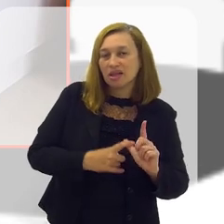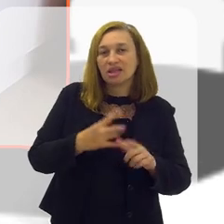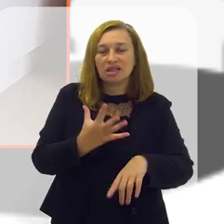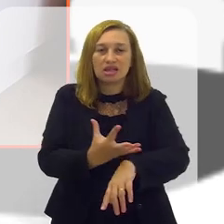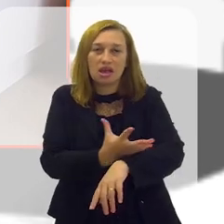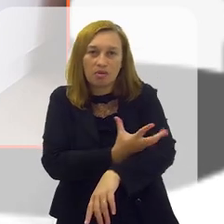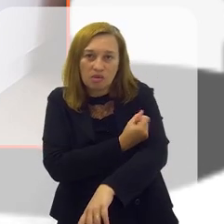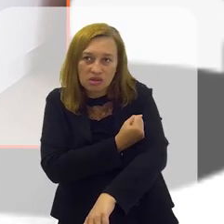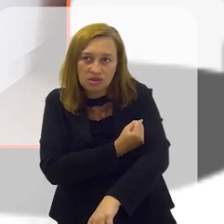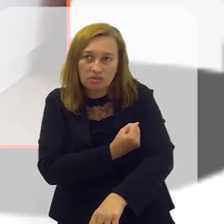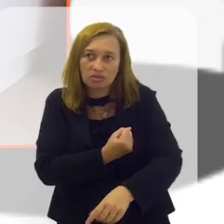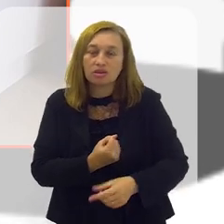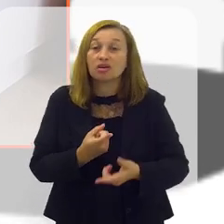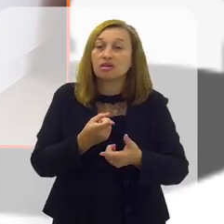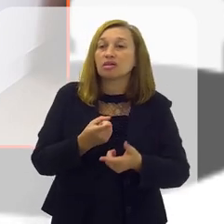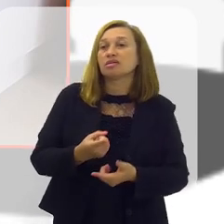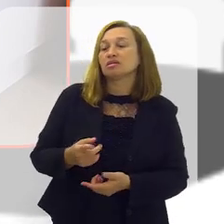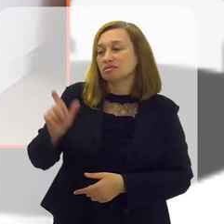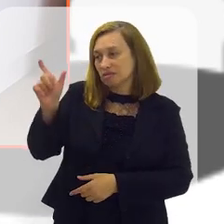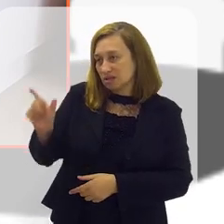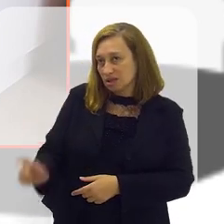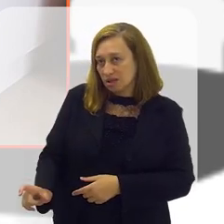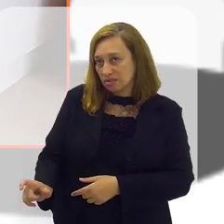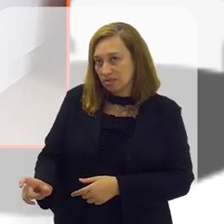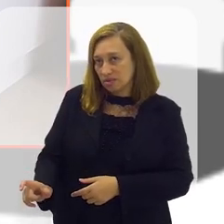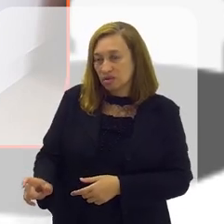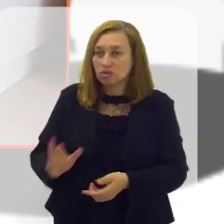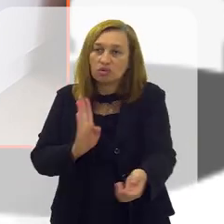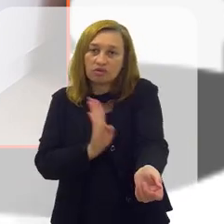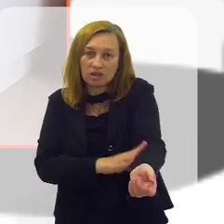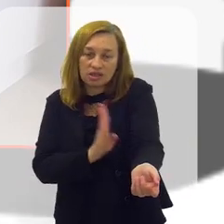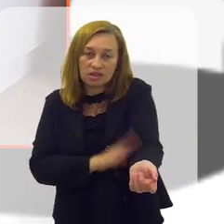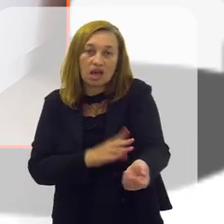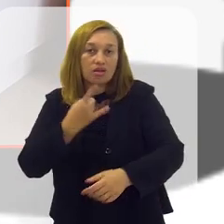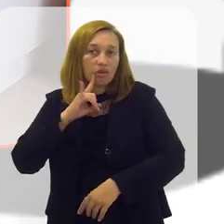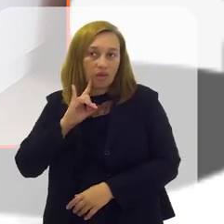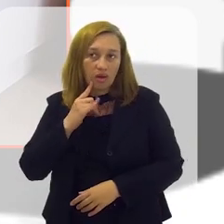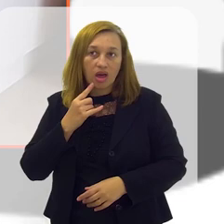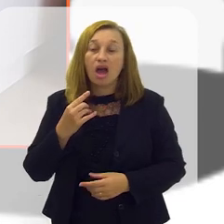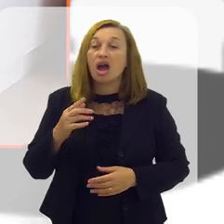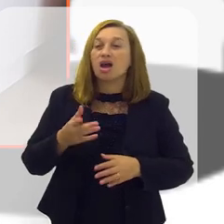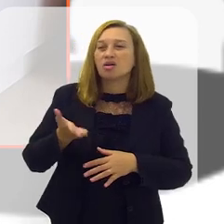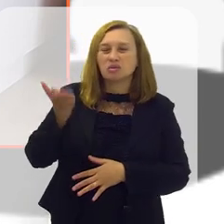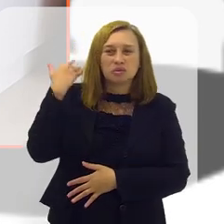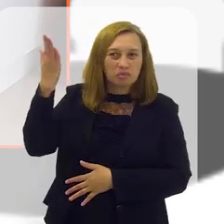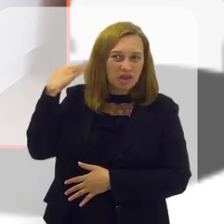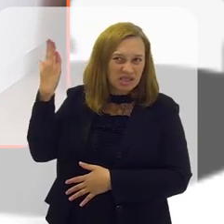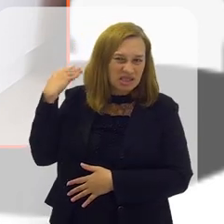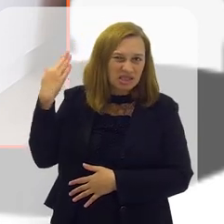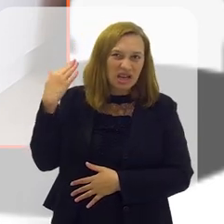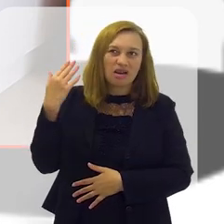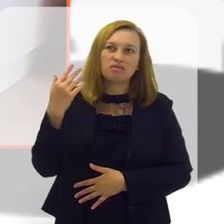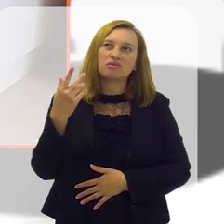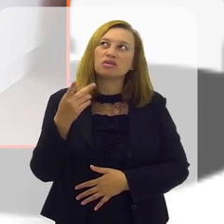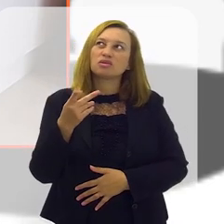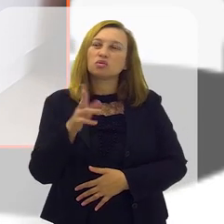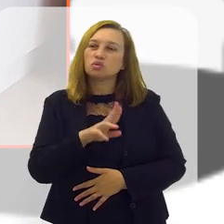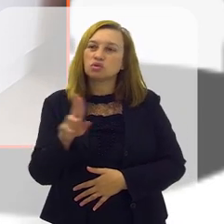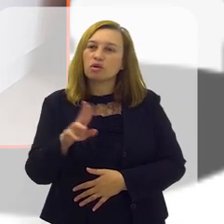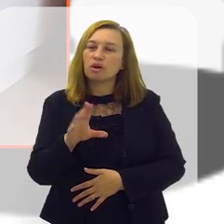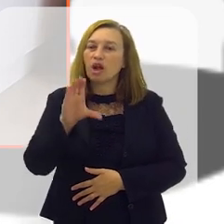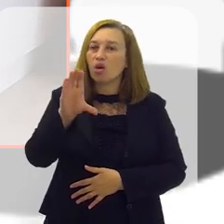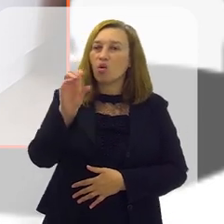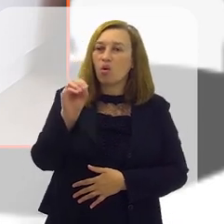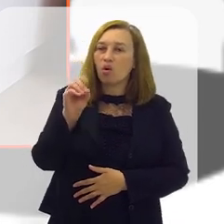dependência emocional do dependente químico. Então, antigamente se usava até o termo codependência,